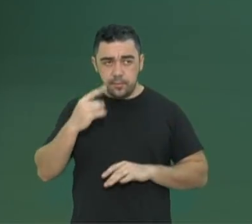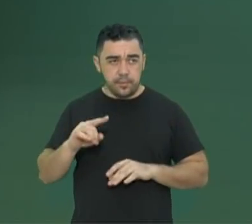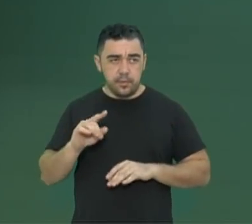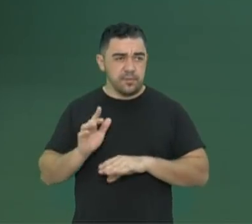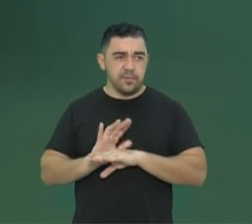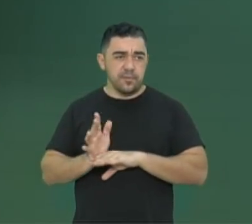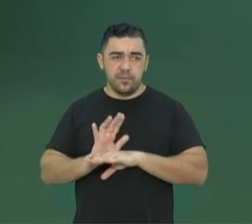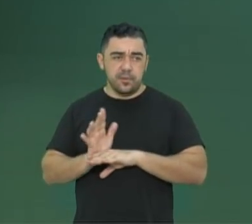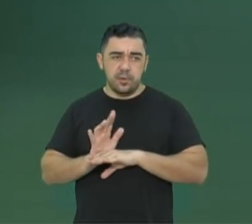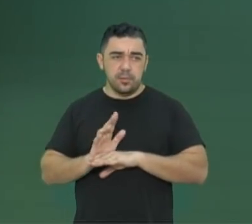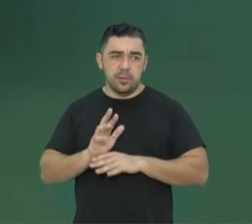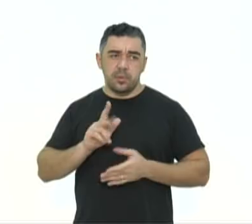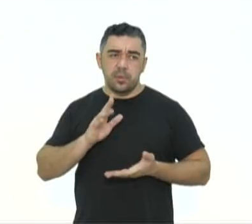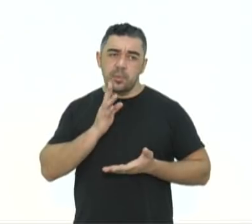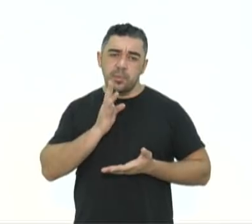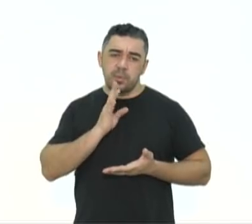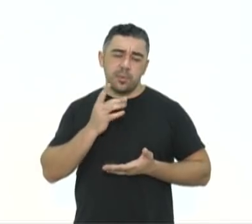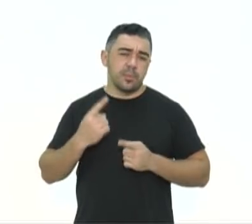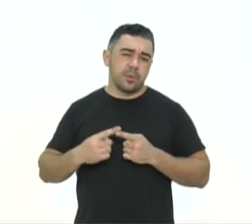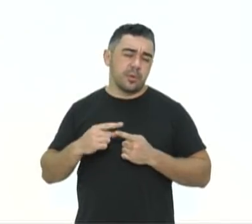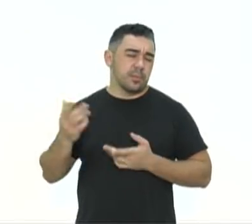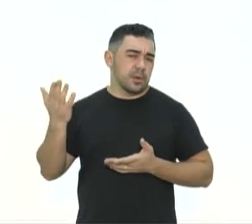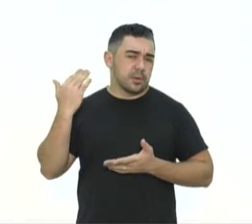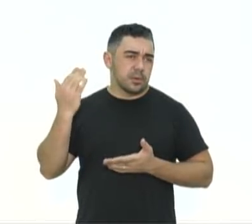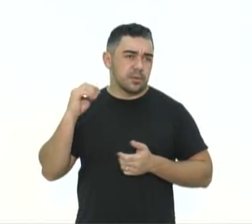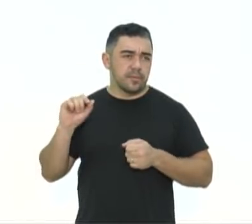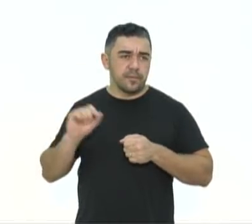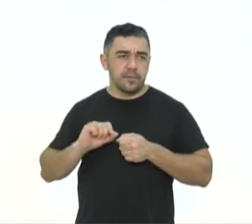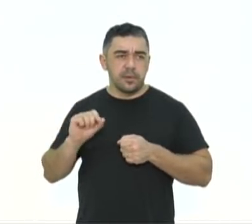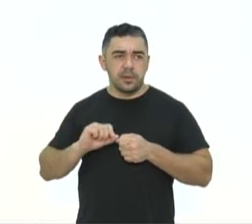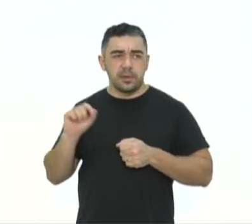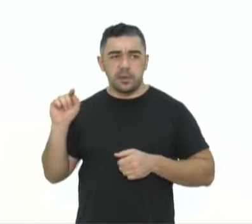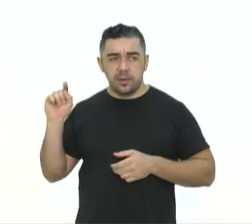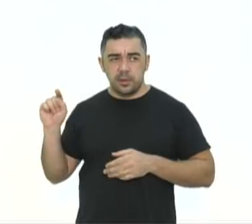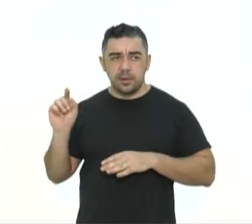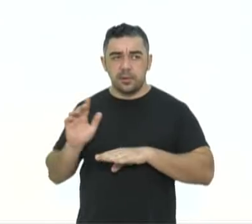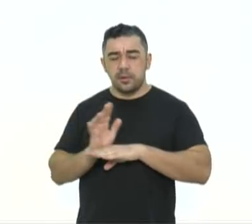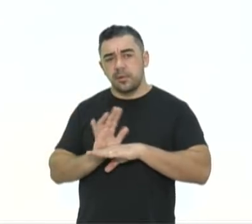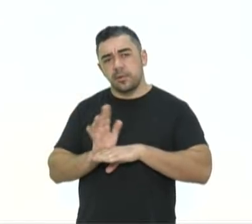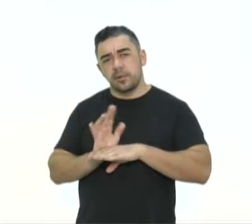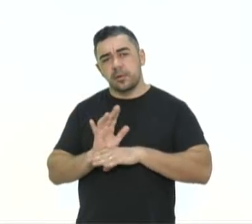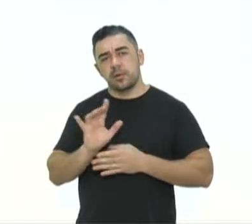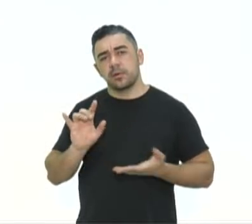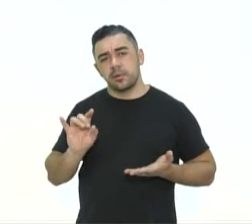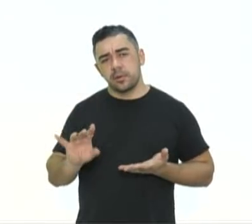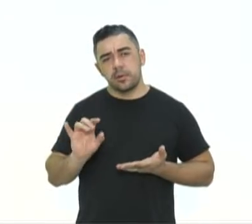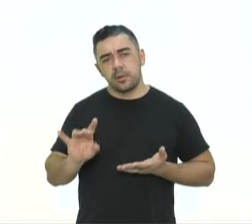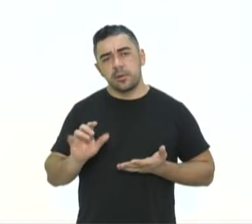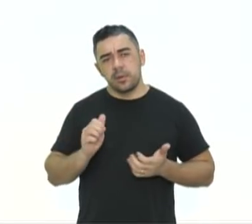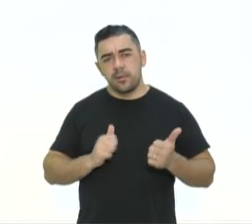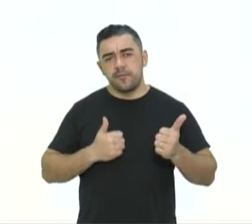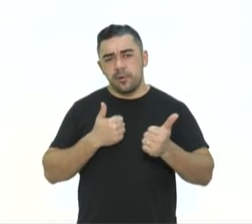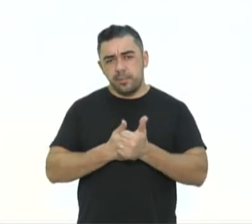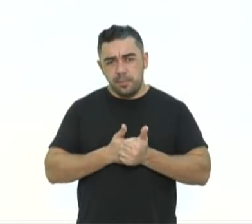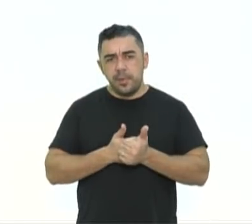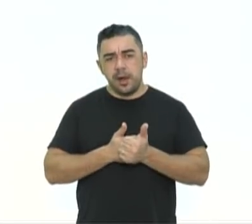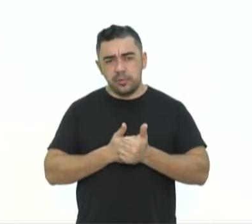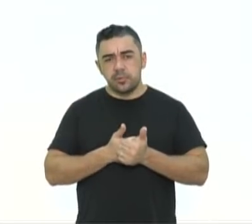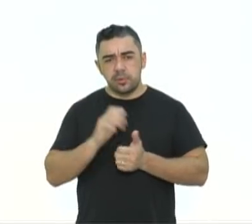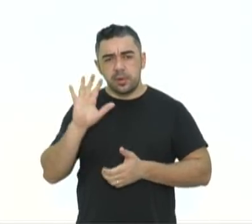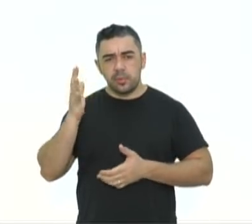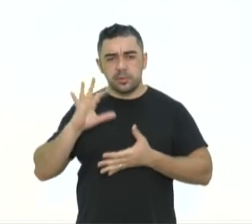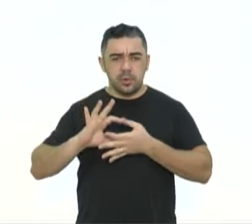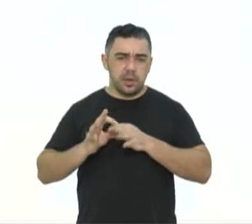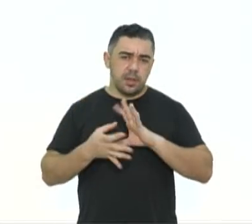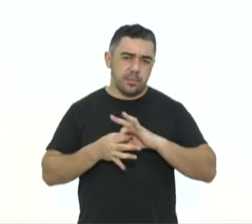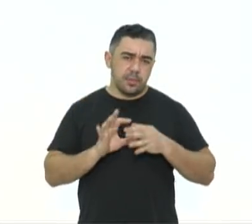não muito conhecido, porque quando na época foi produzido, esse filme ele foi produzido exatamente perto das Olimpíadas, então